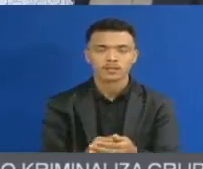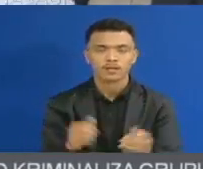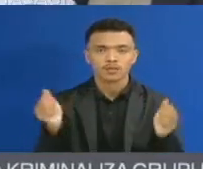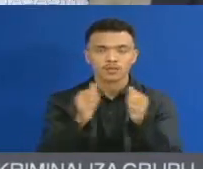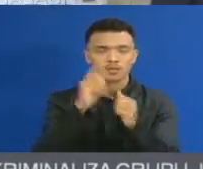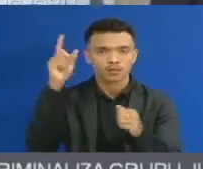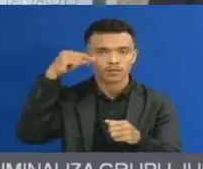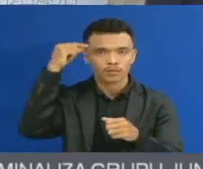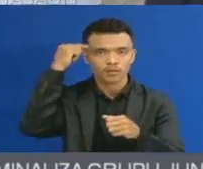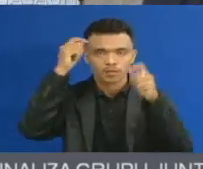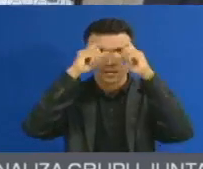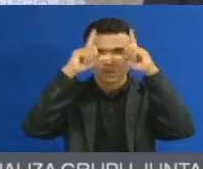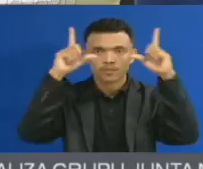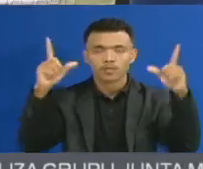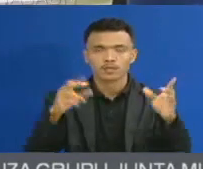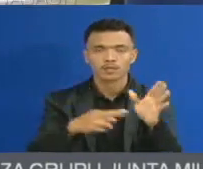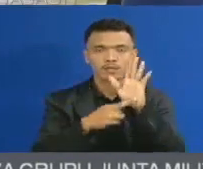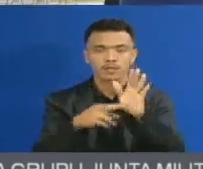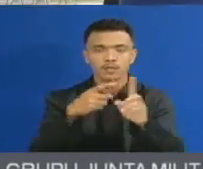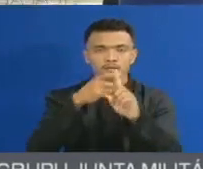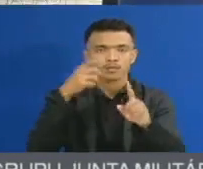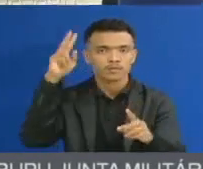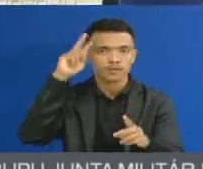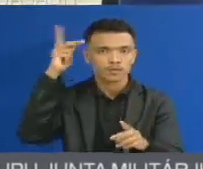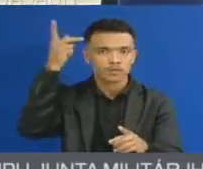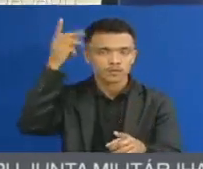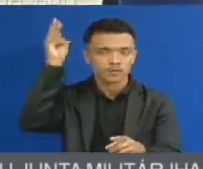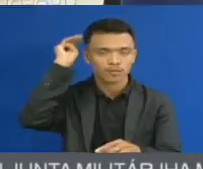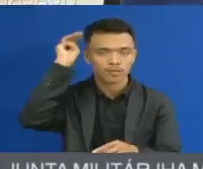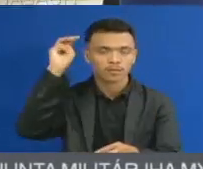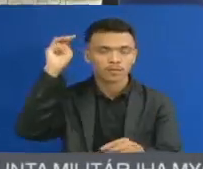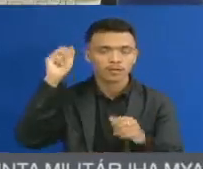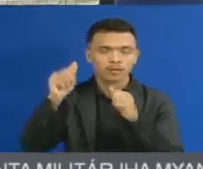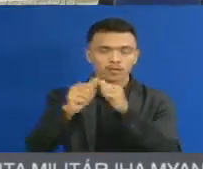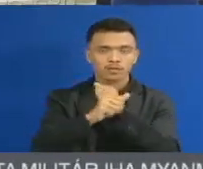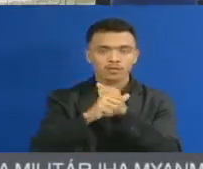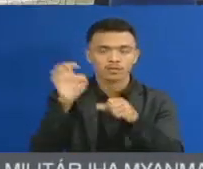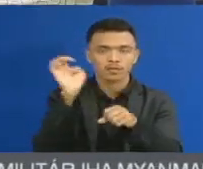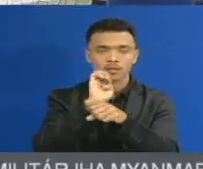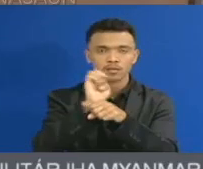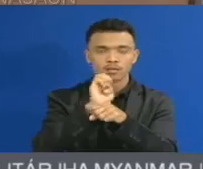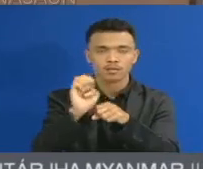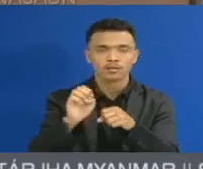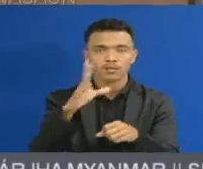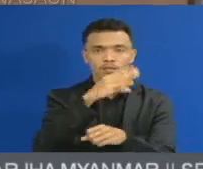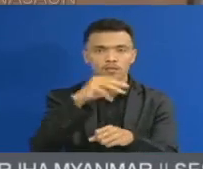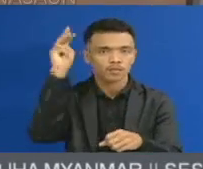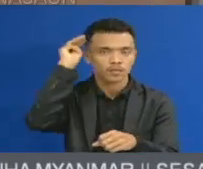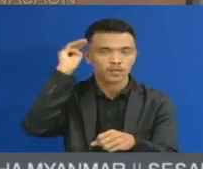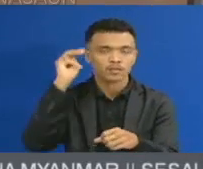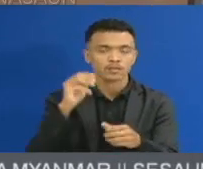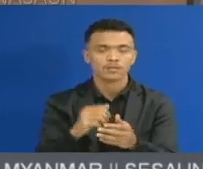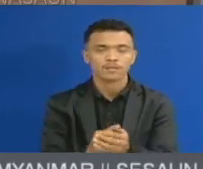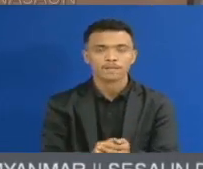entre Governo Timor-Leste. Nebe representa o vice-primeiro-ministro, ministro coordenador assuntos econômicos no ministro